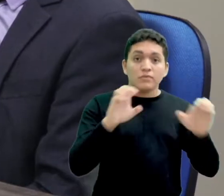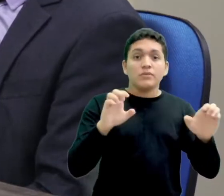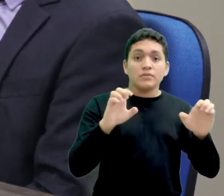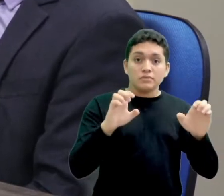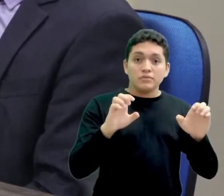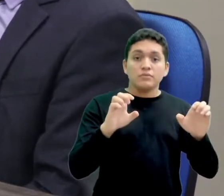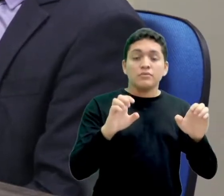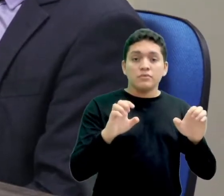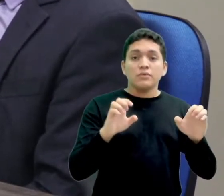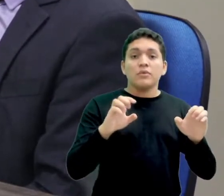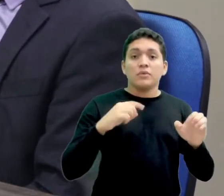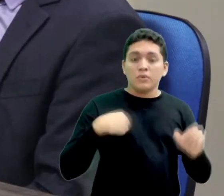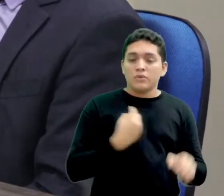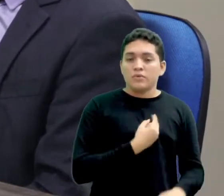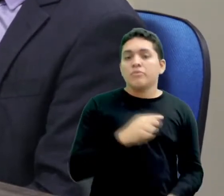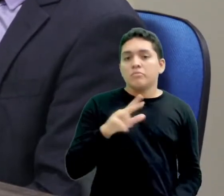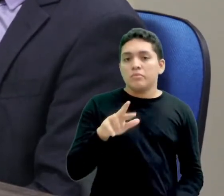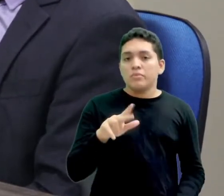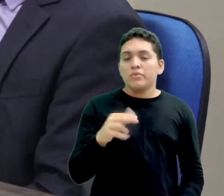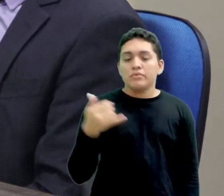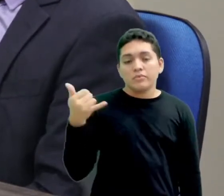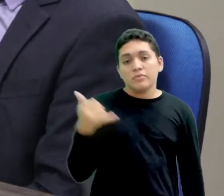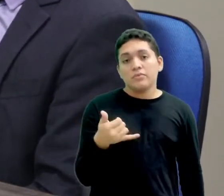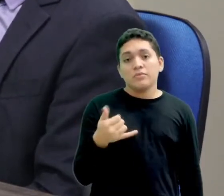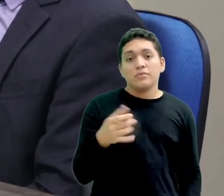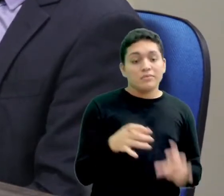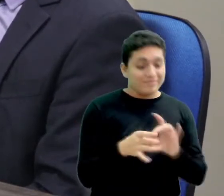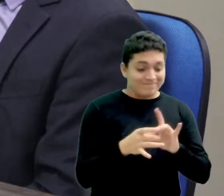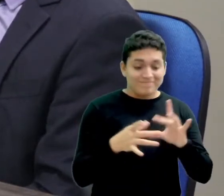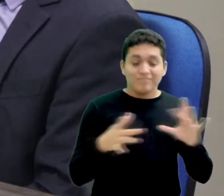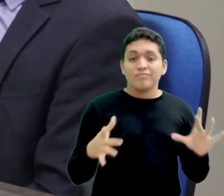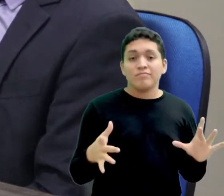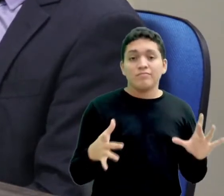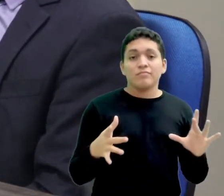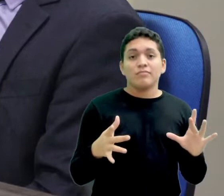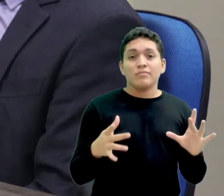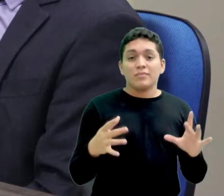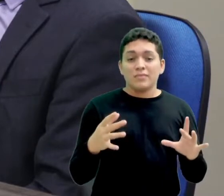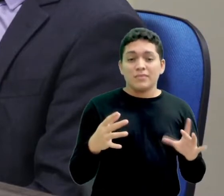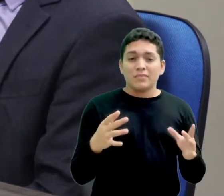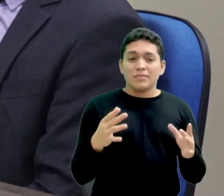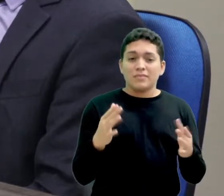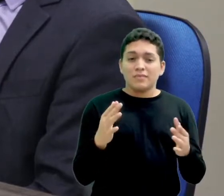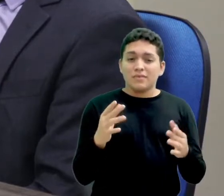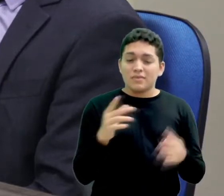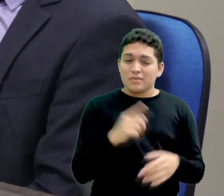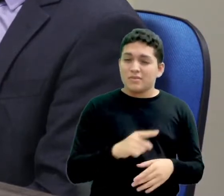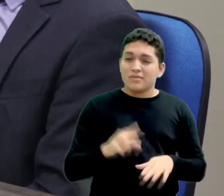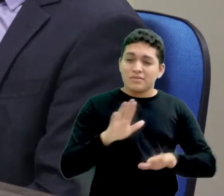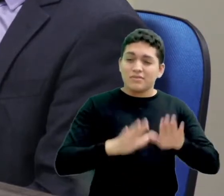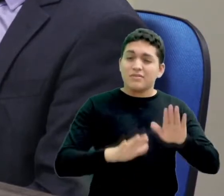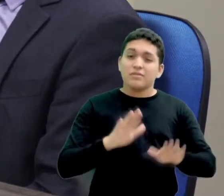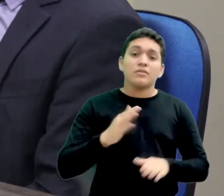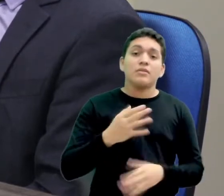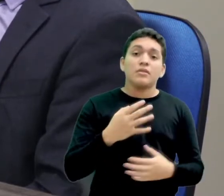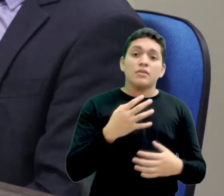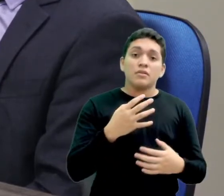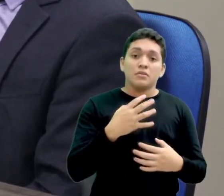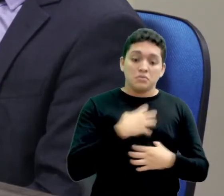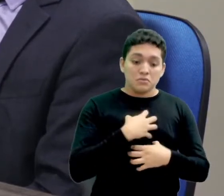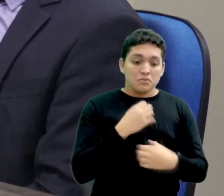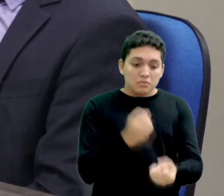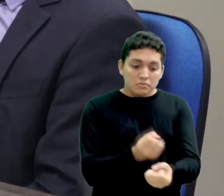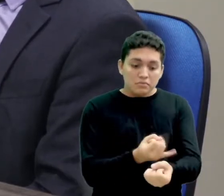falou aqui e pontuou o irmão André, ele não nos permite esse tipo de sentimento, porque alguns irmãos estão dentro